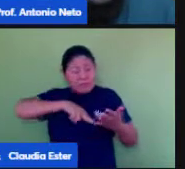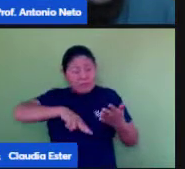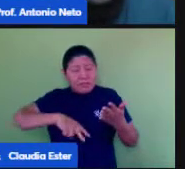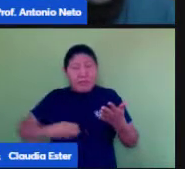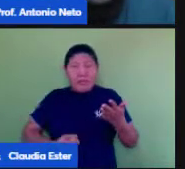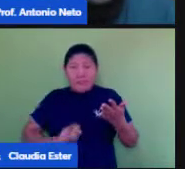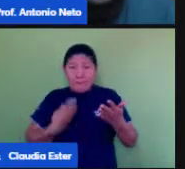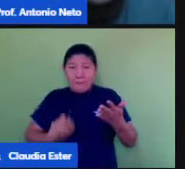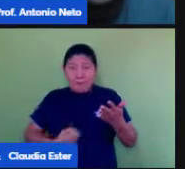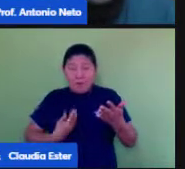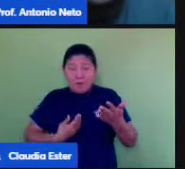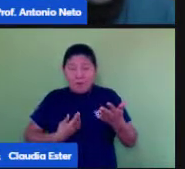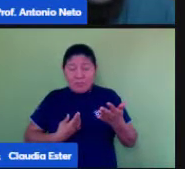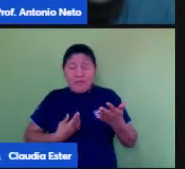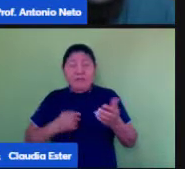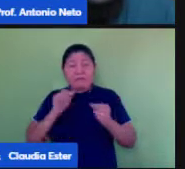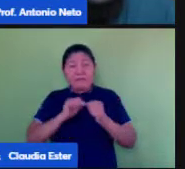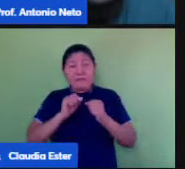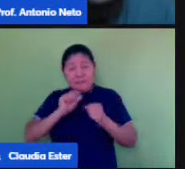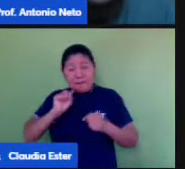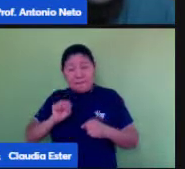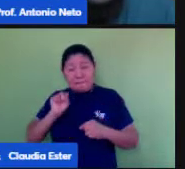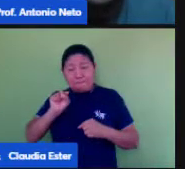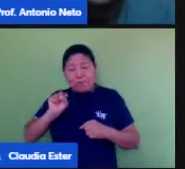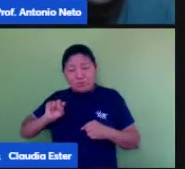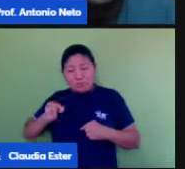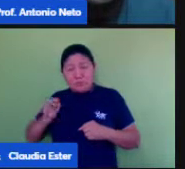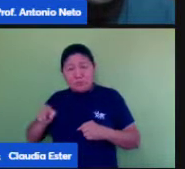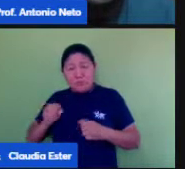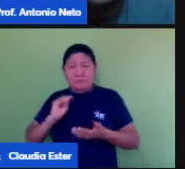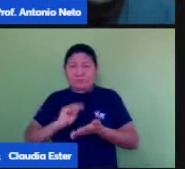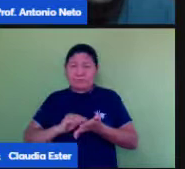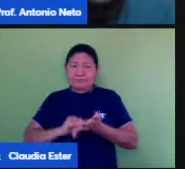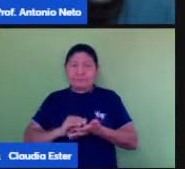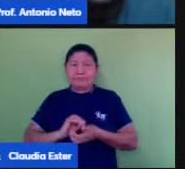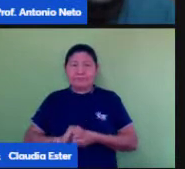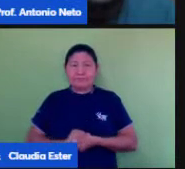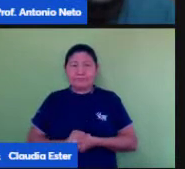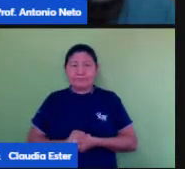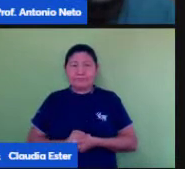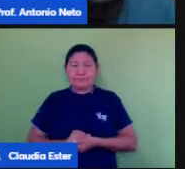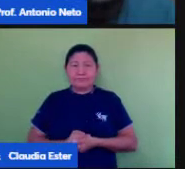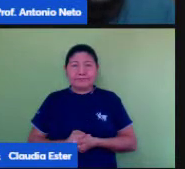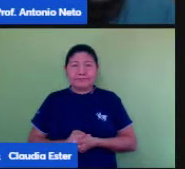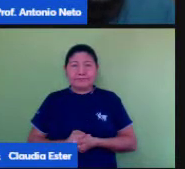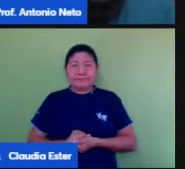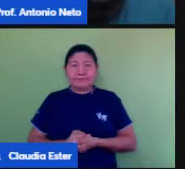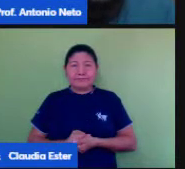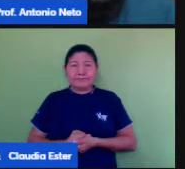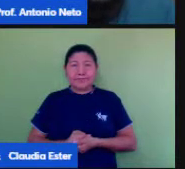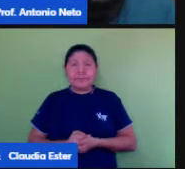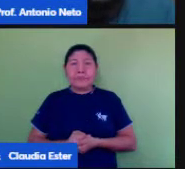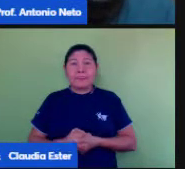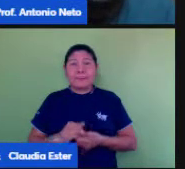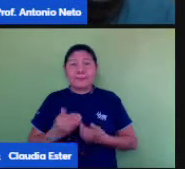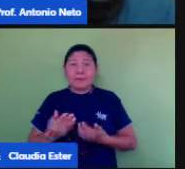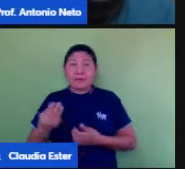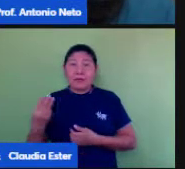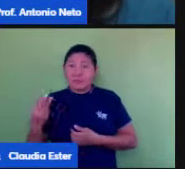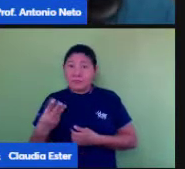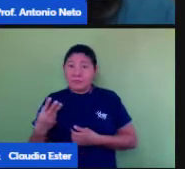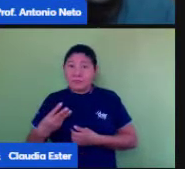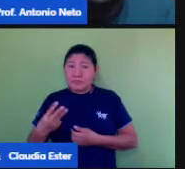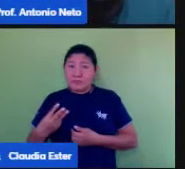pontuações que faltam. Próximo slide. Agora chegamos ao terceiro nível